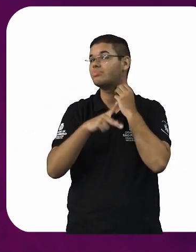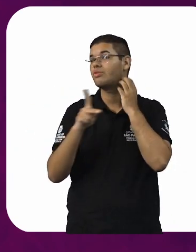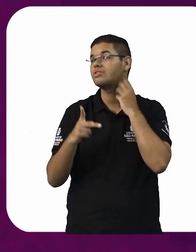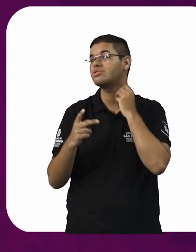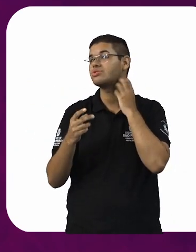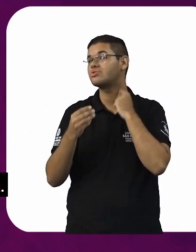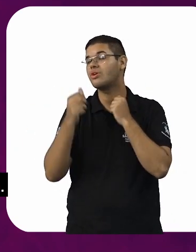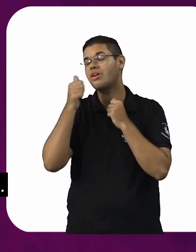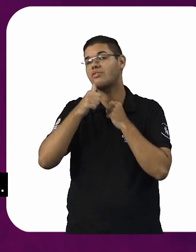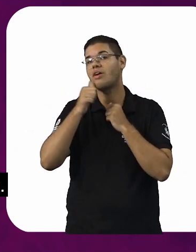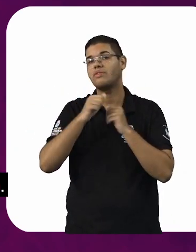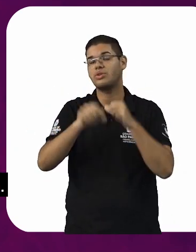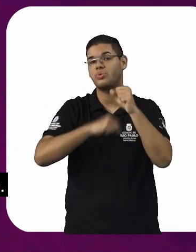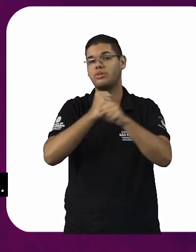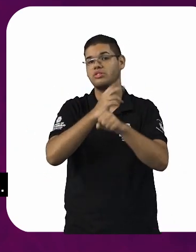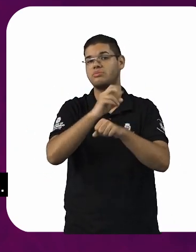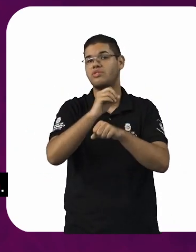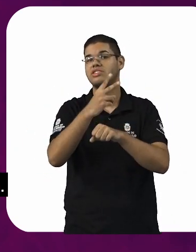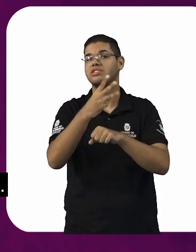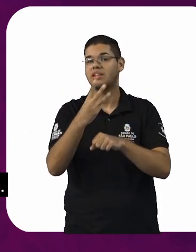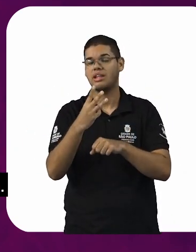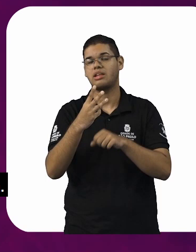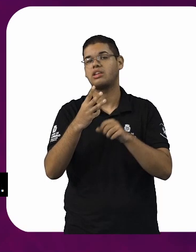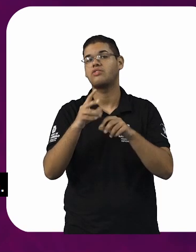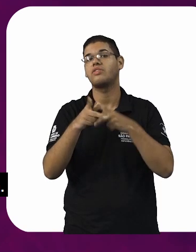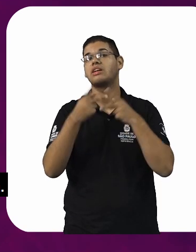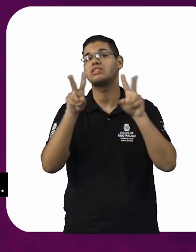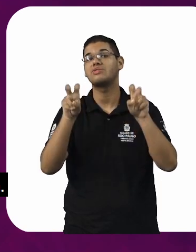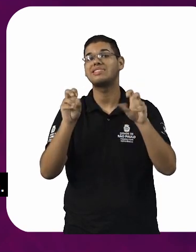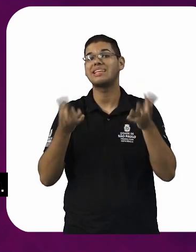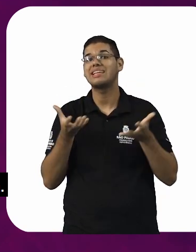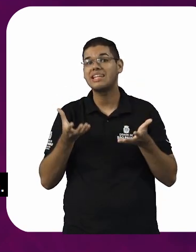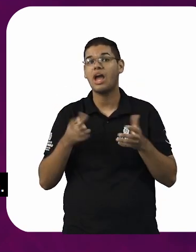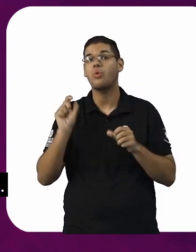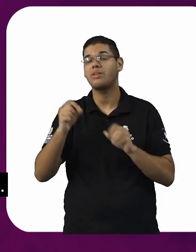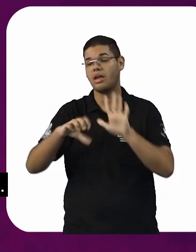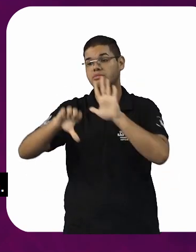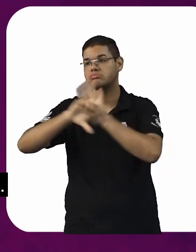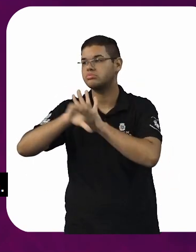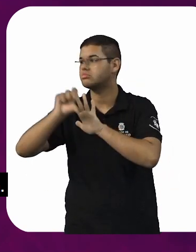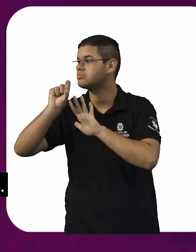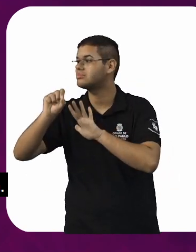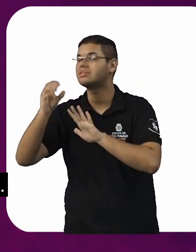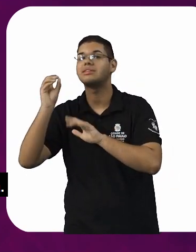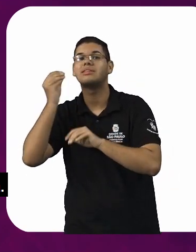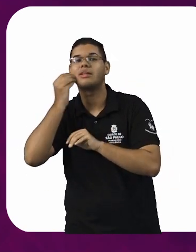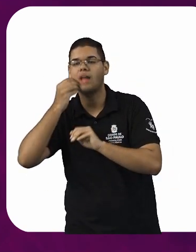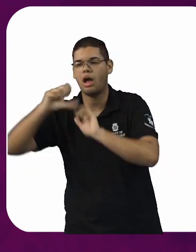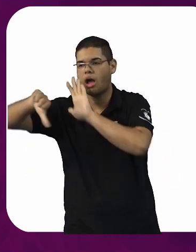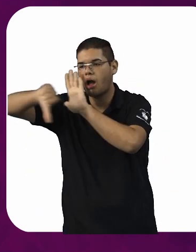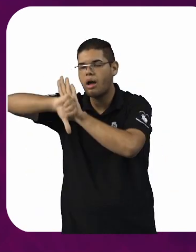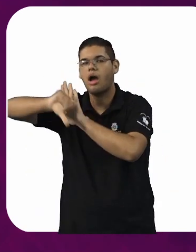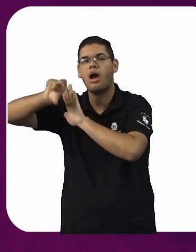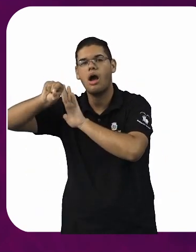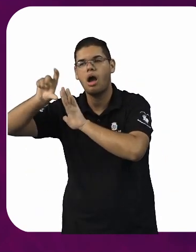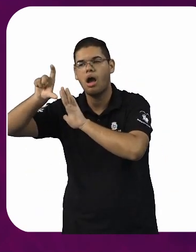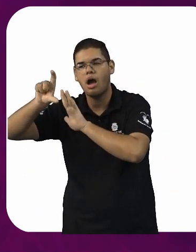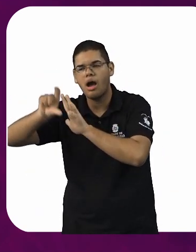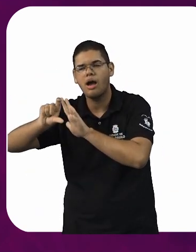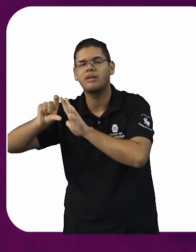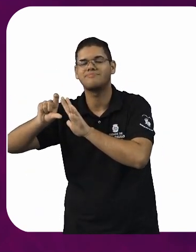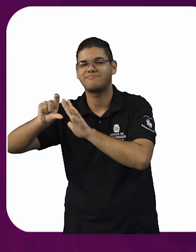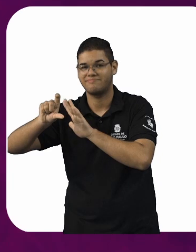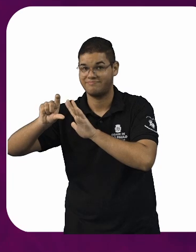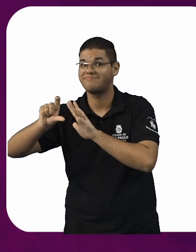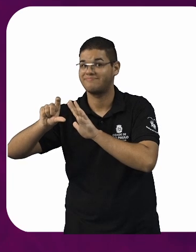racismo recreativo, ou seja, o intuito de brincadeira longe de excluir o crime, agrava a pena. Então, quer dizer, ele